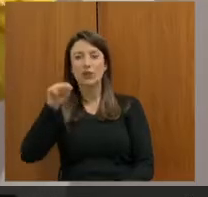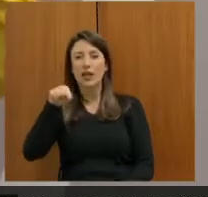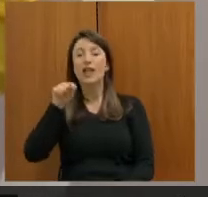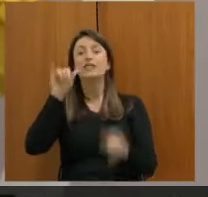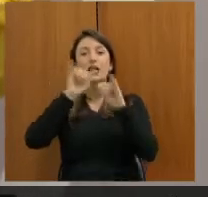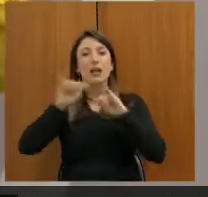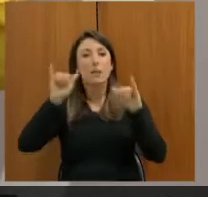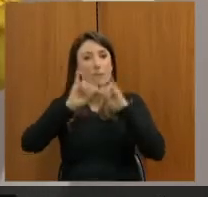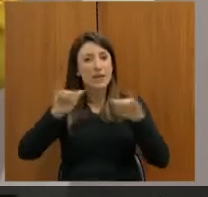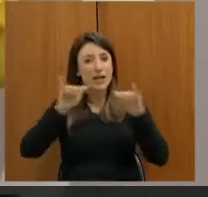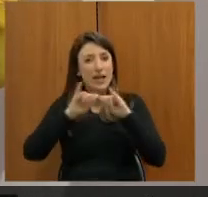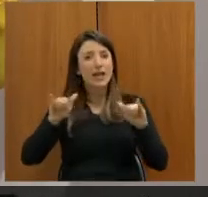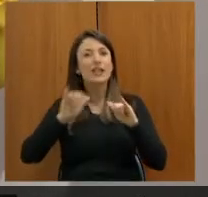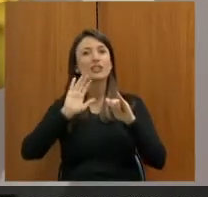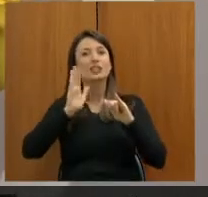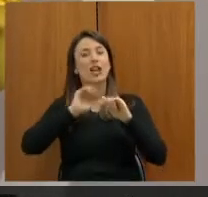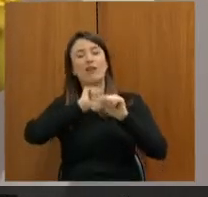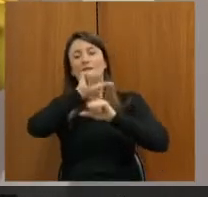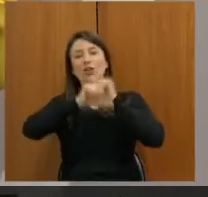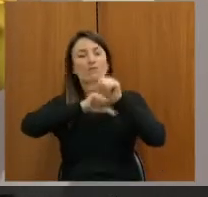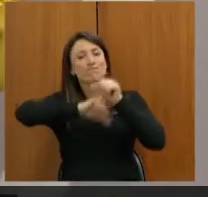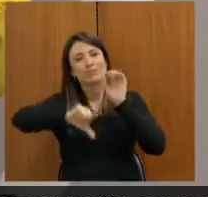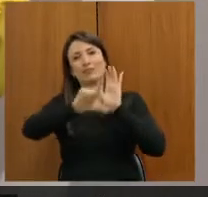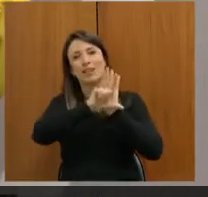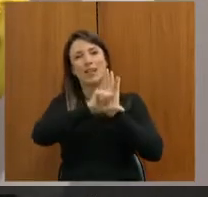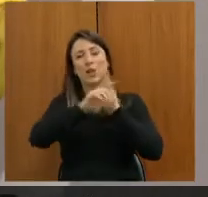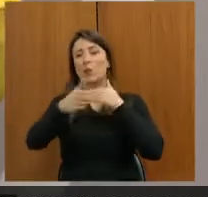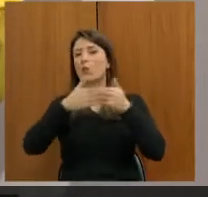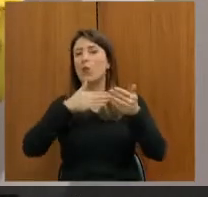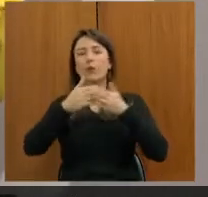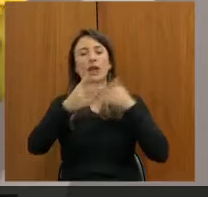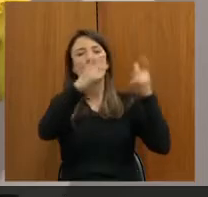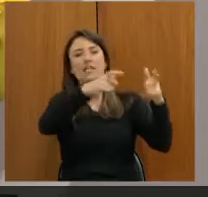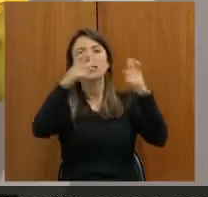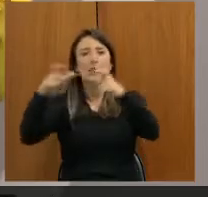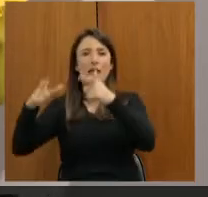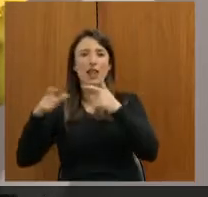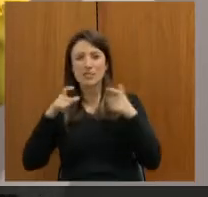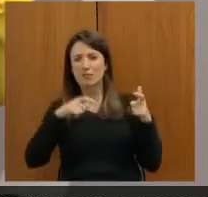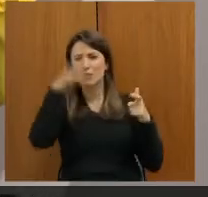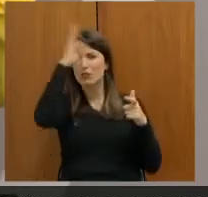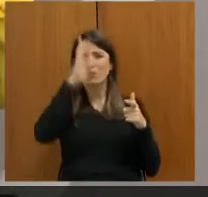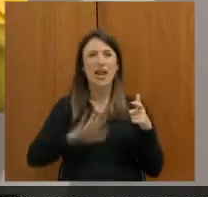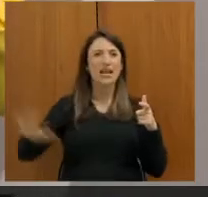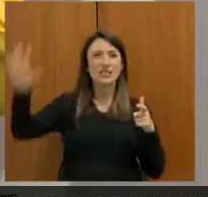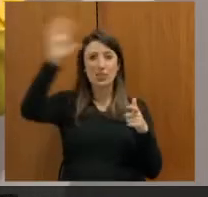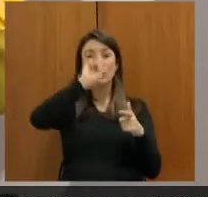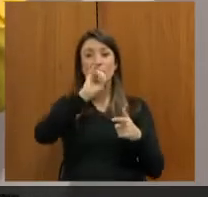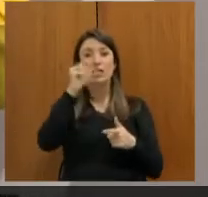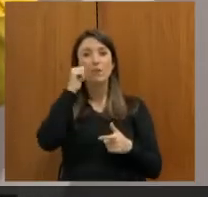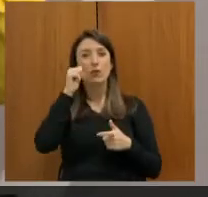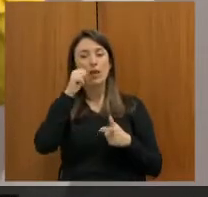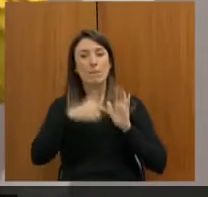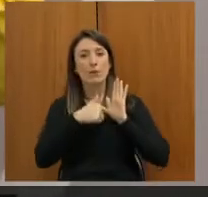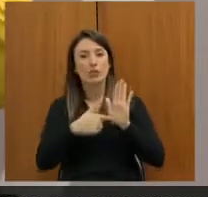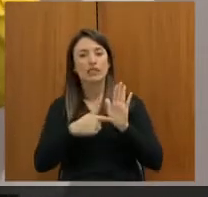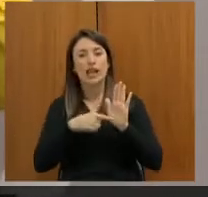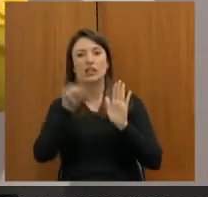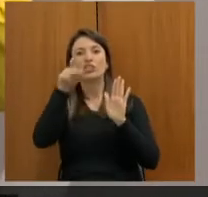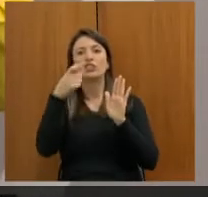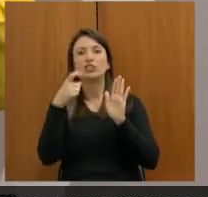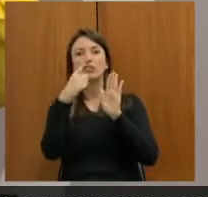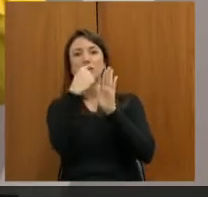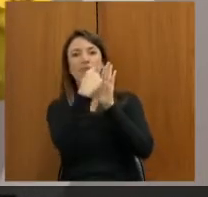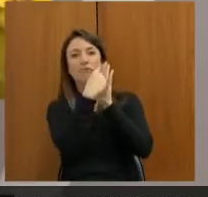forma e a lei em qualquer estabelecimento nacional que uma mulher chegue com esses na mão ela